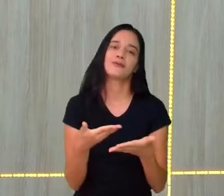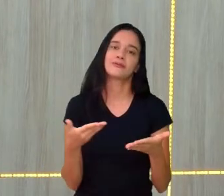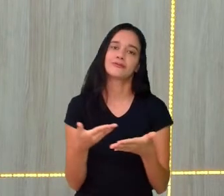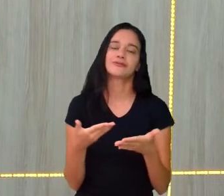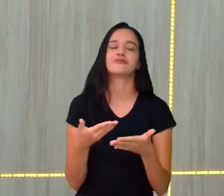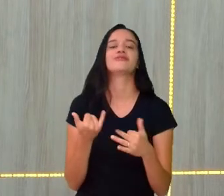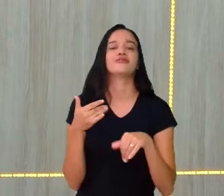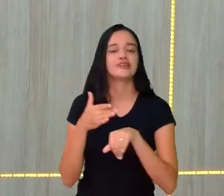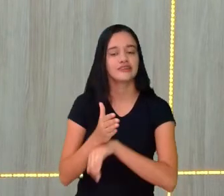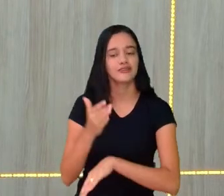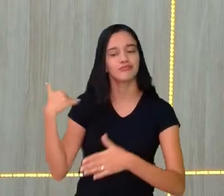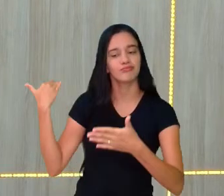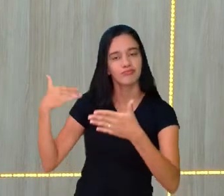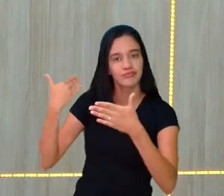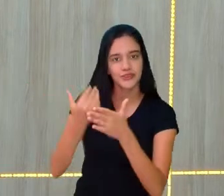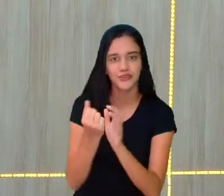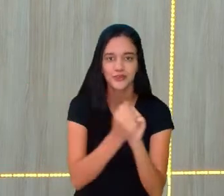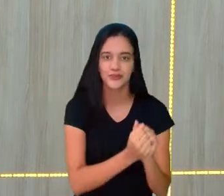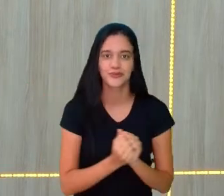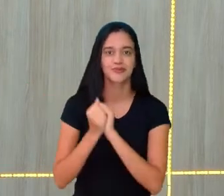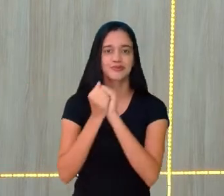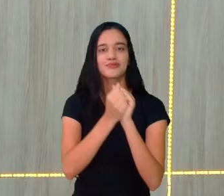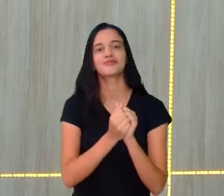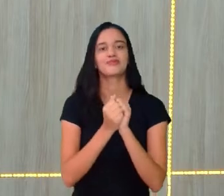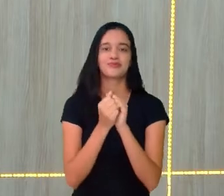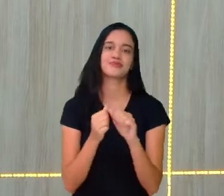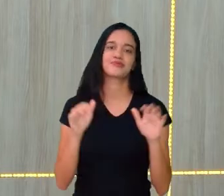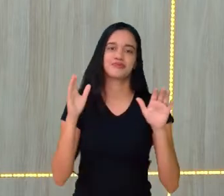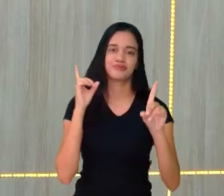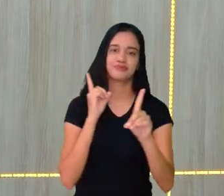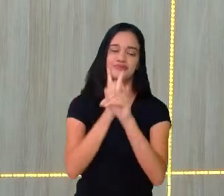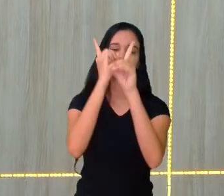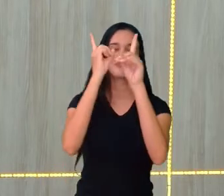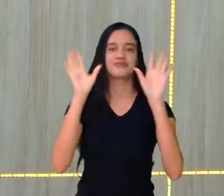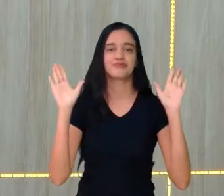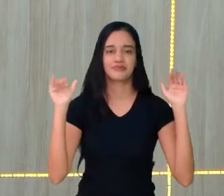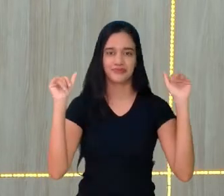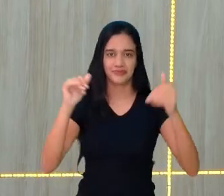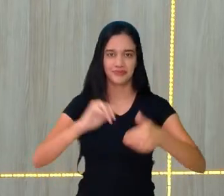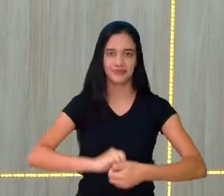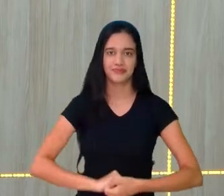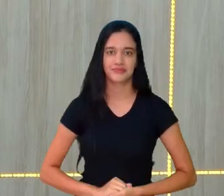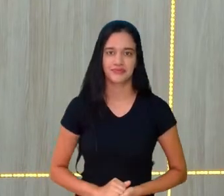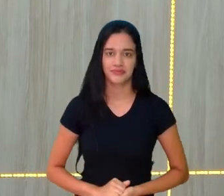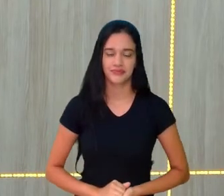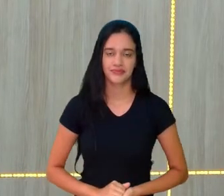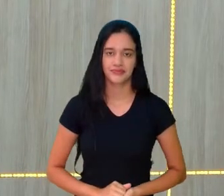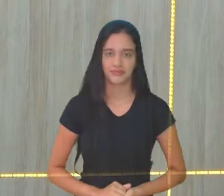jornada do aprendizado junto conosco. Até a nossa próxima aula. Tchau, tchau.